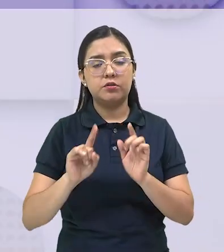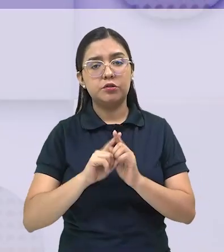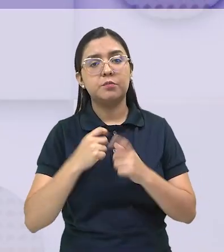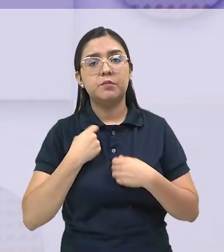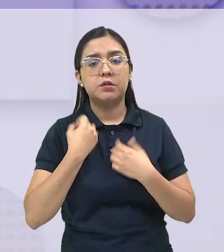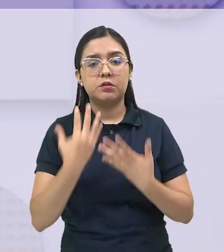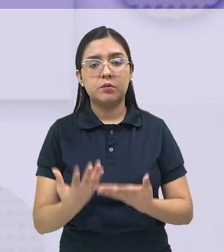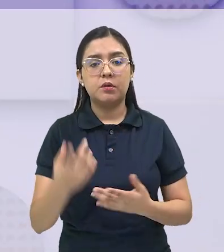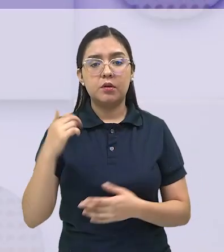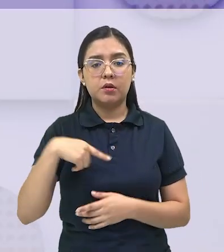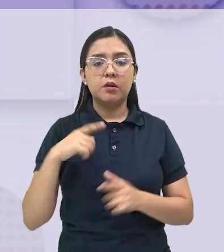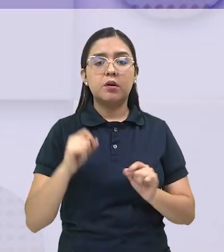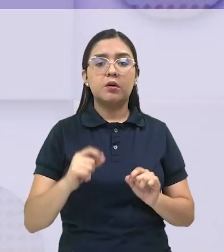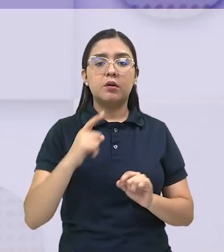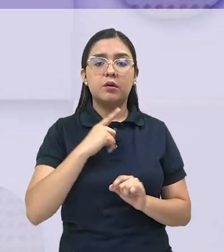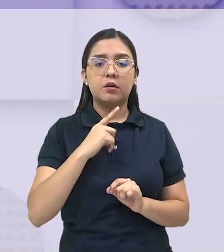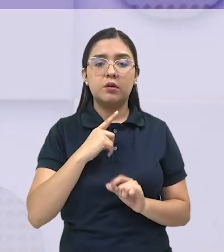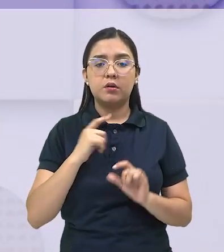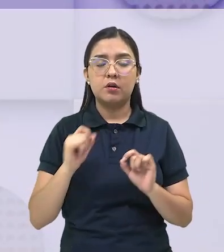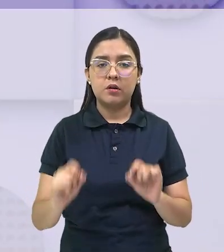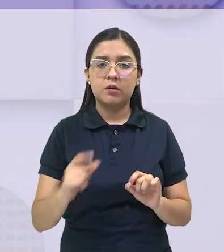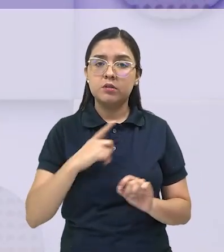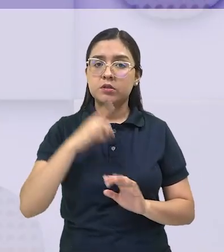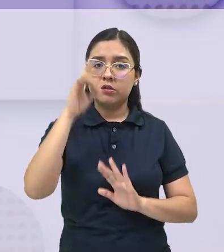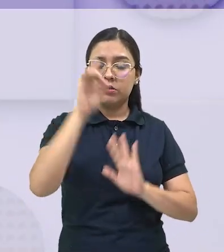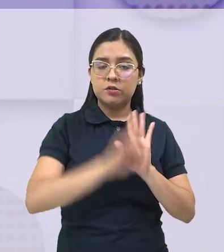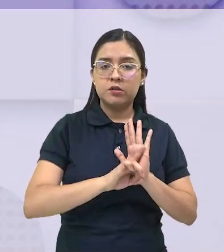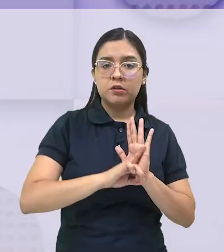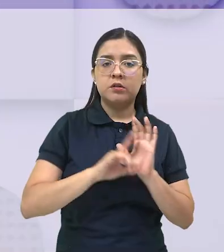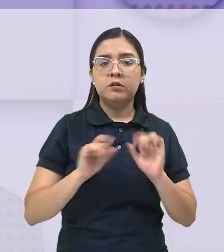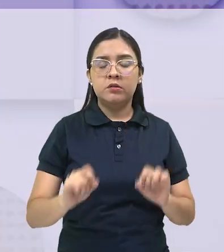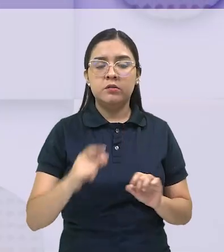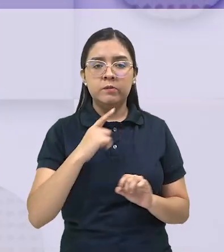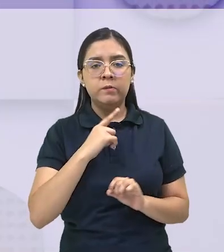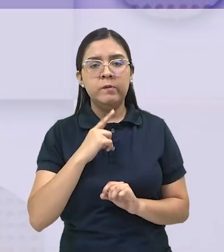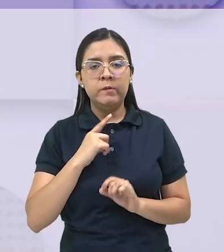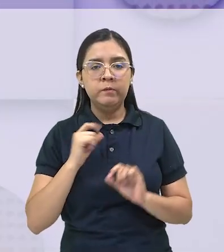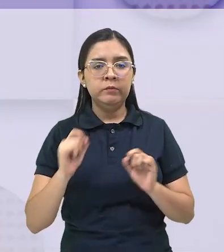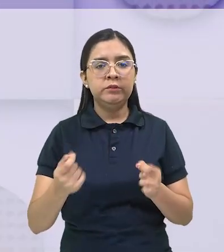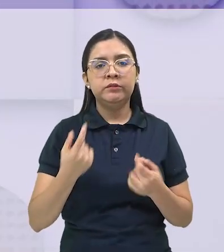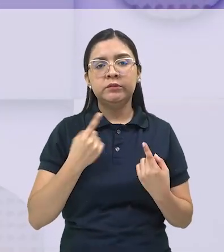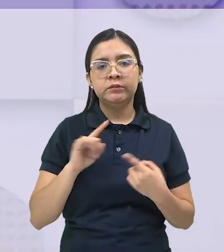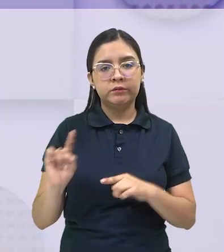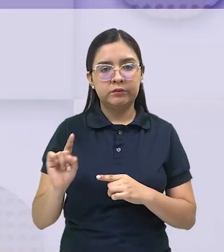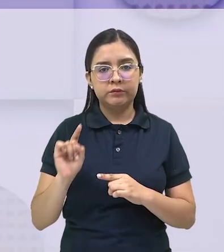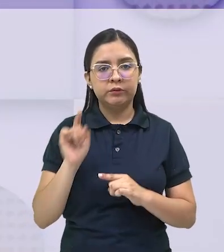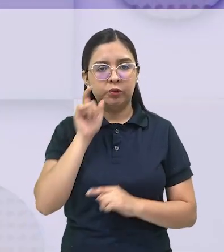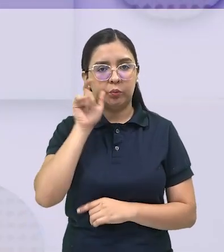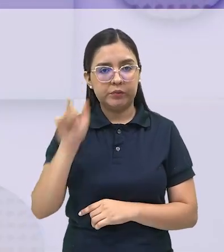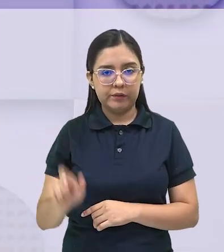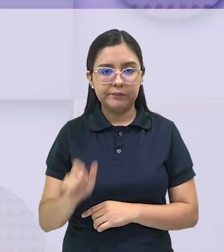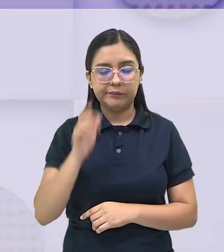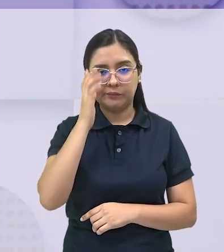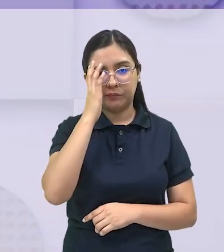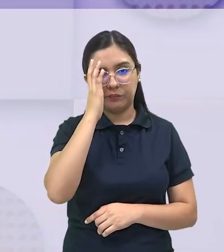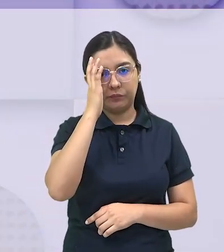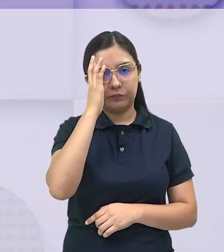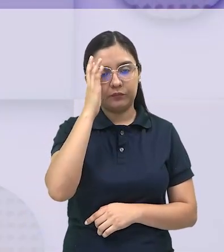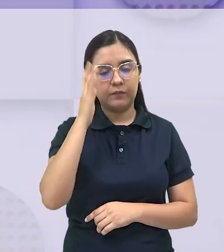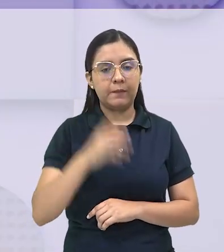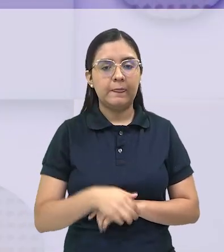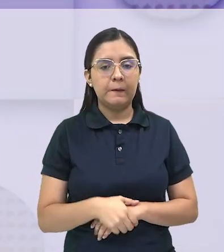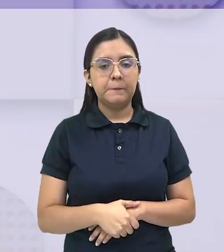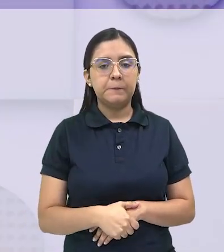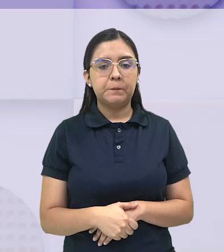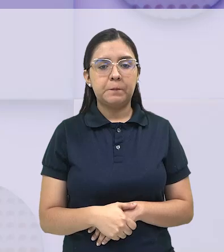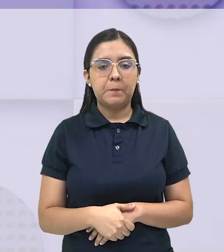de expressão, que é o direito de não ser agredida, de não ser ferida, de não ser insultada, de não ser